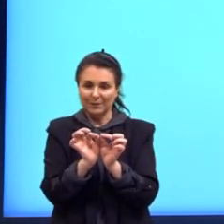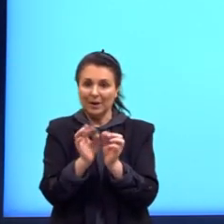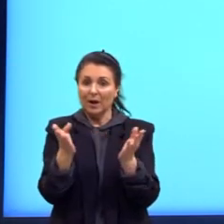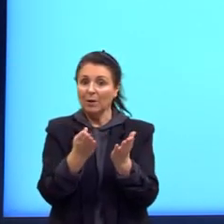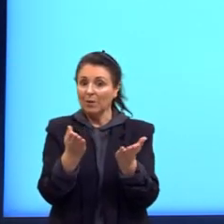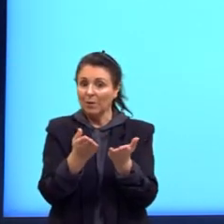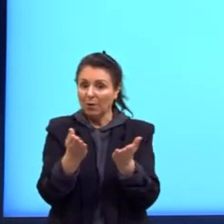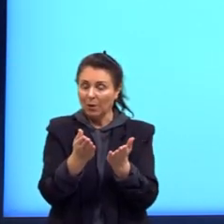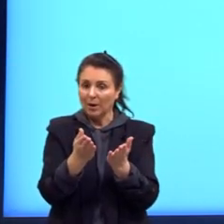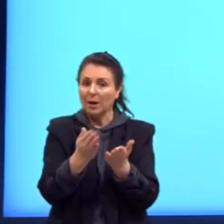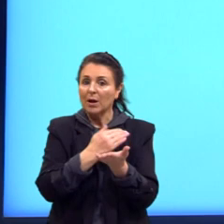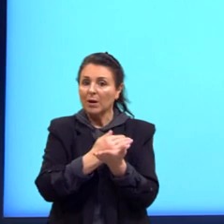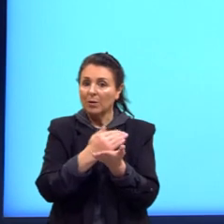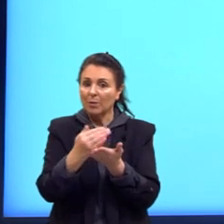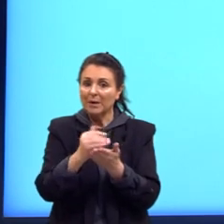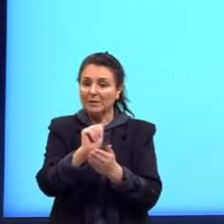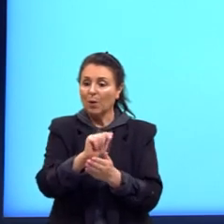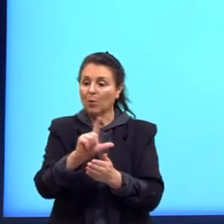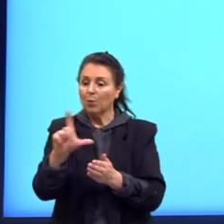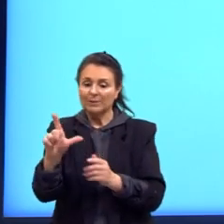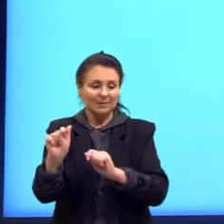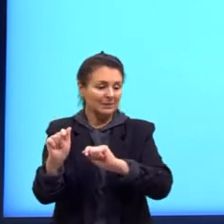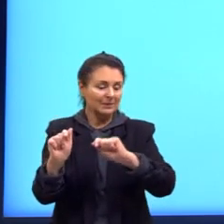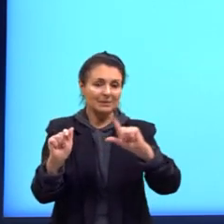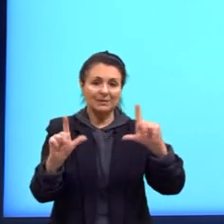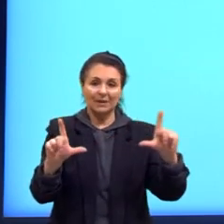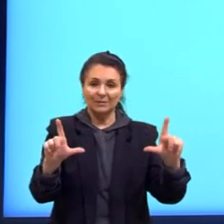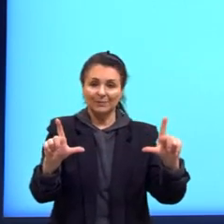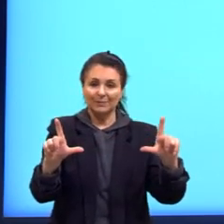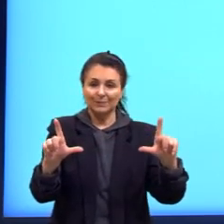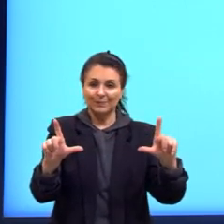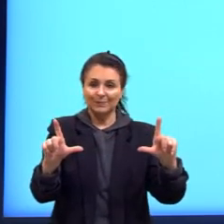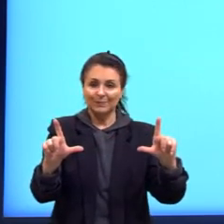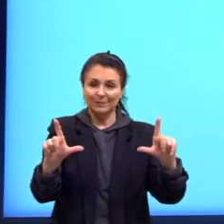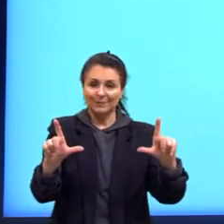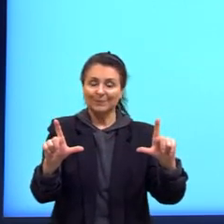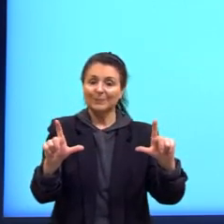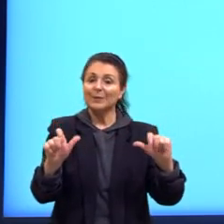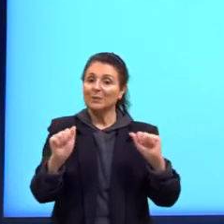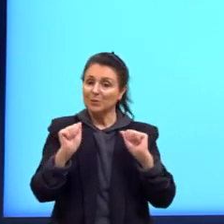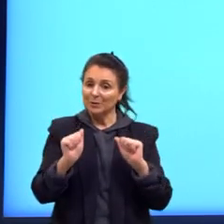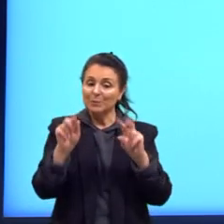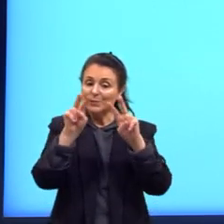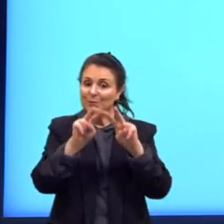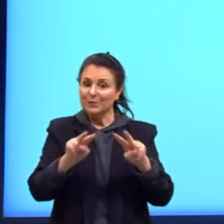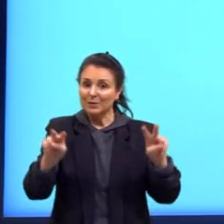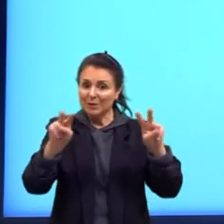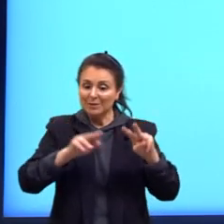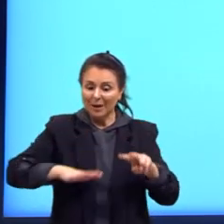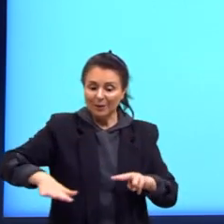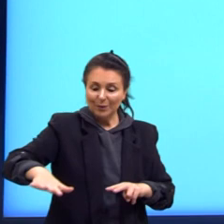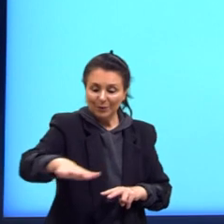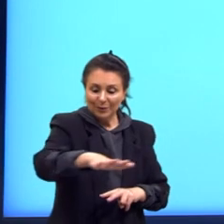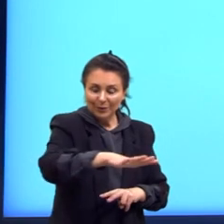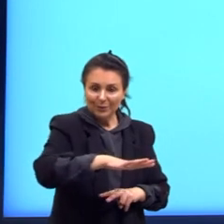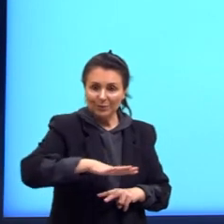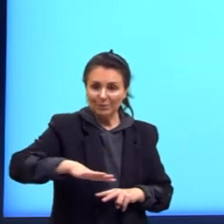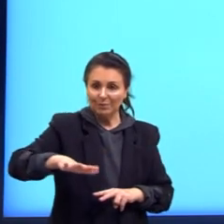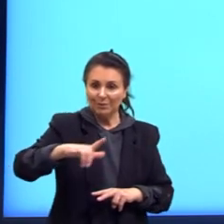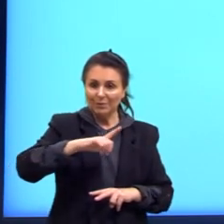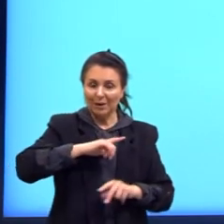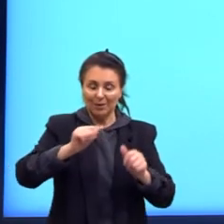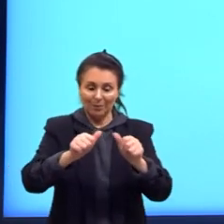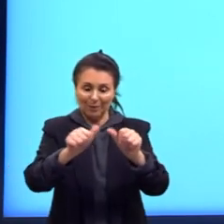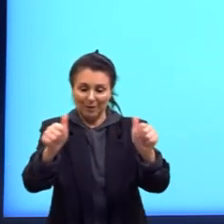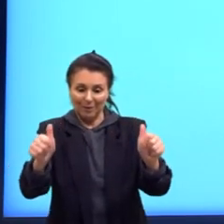arestas formariam Então os lados dessa figura que nós poderíamos visualizar no chão então nós temos aqui